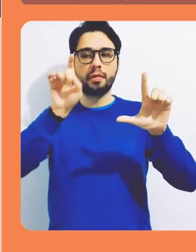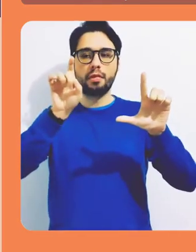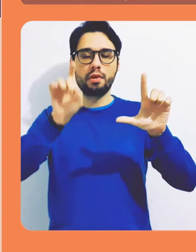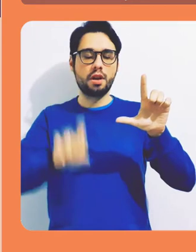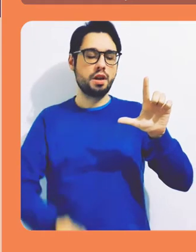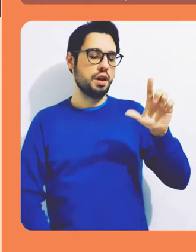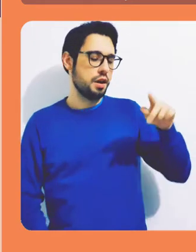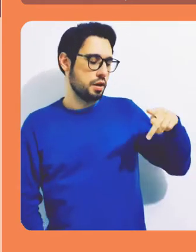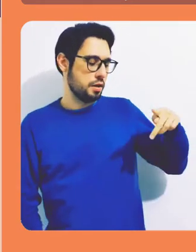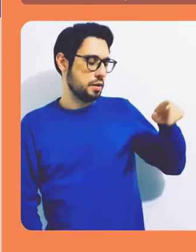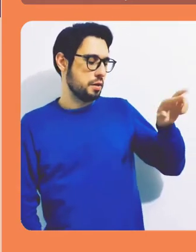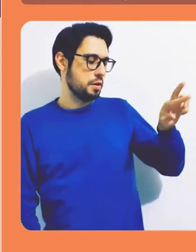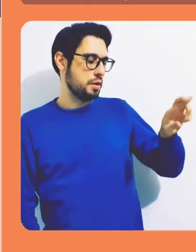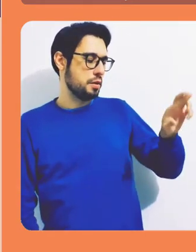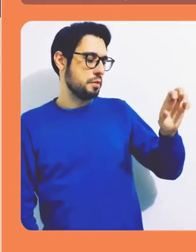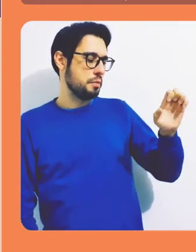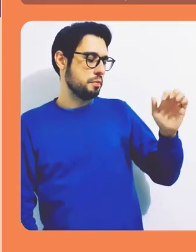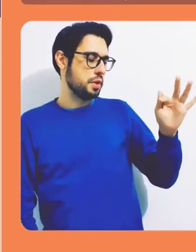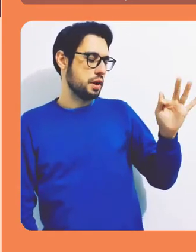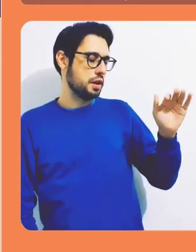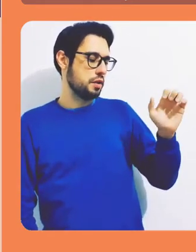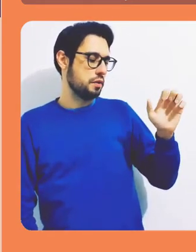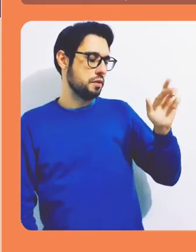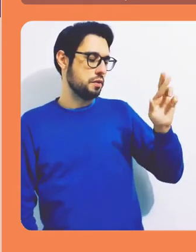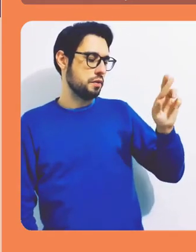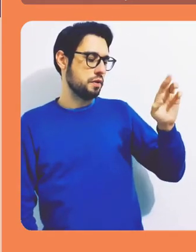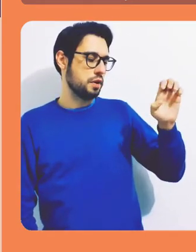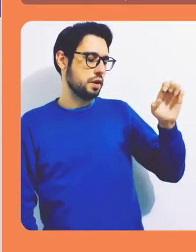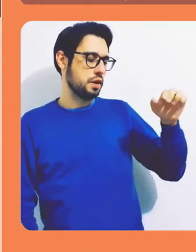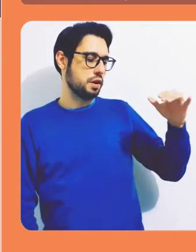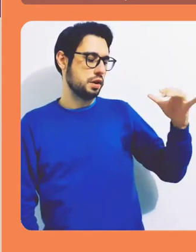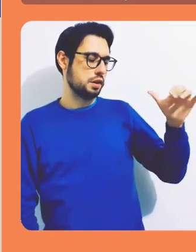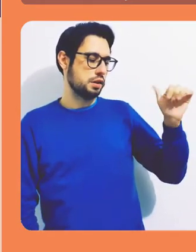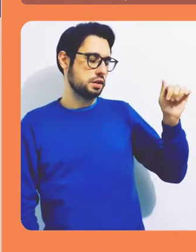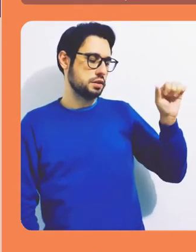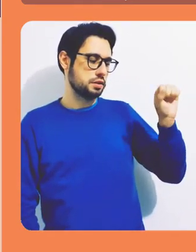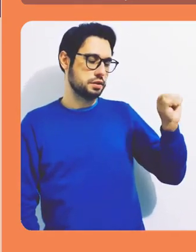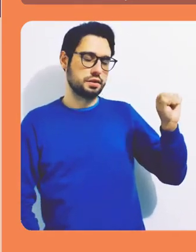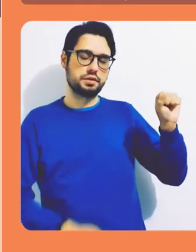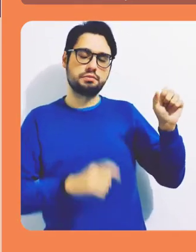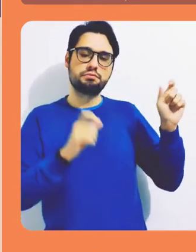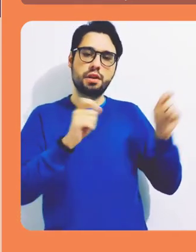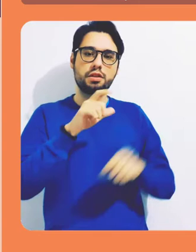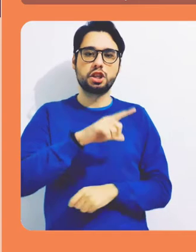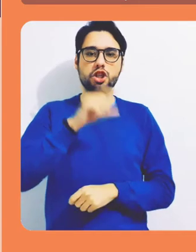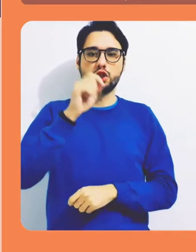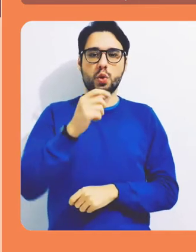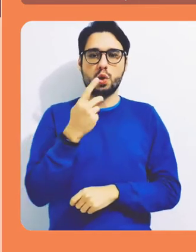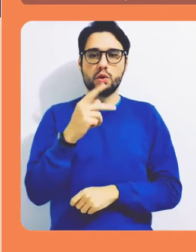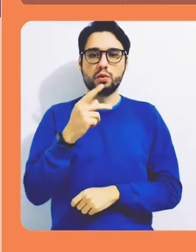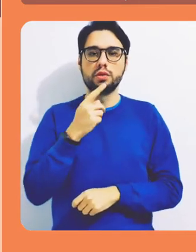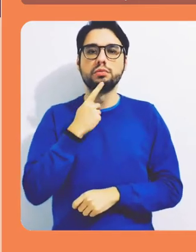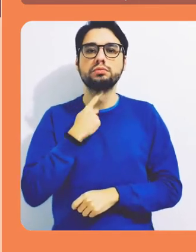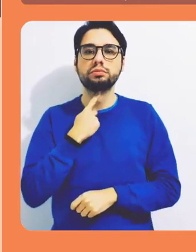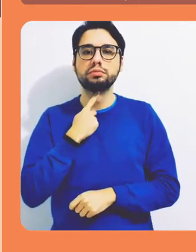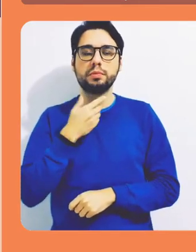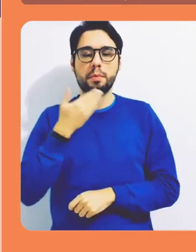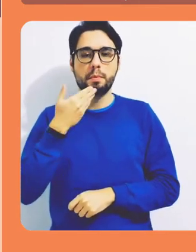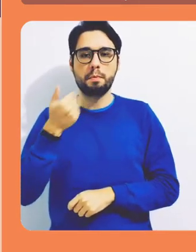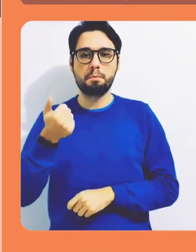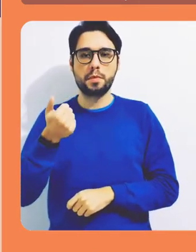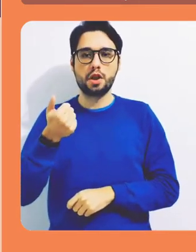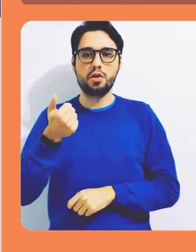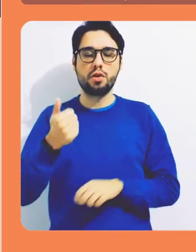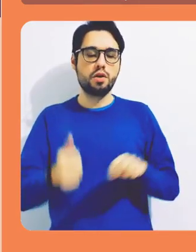Preferências do editor e escolher o editor diferente que vocês gostariam. Eu vou deixar ele